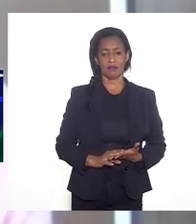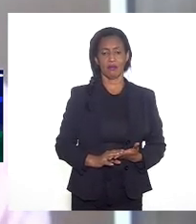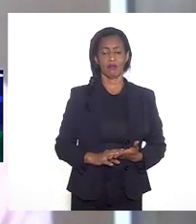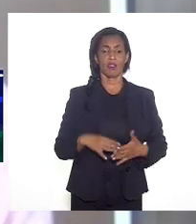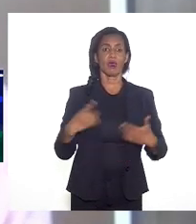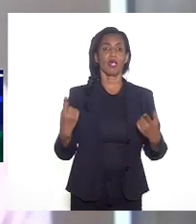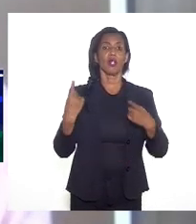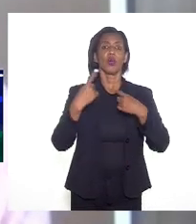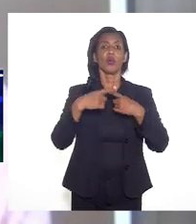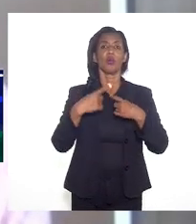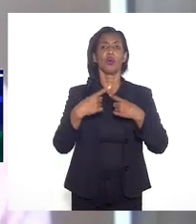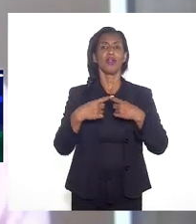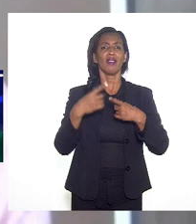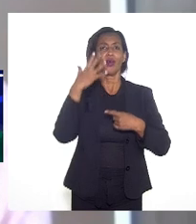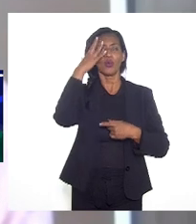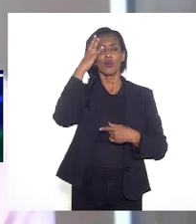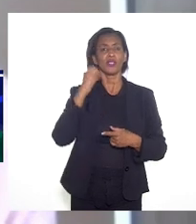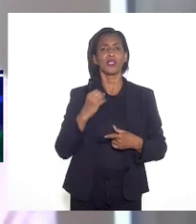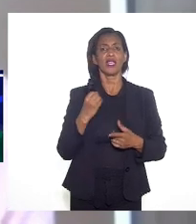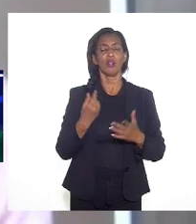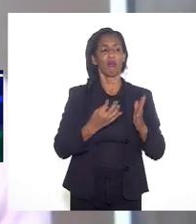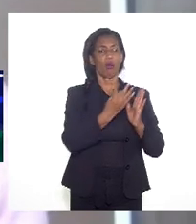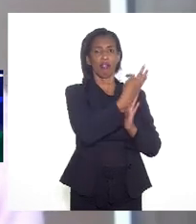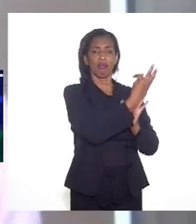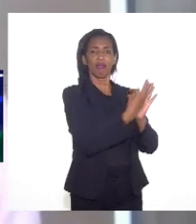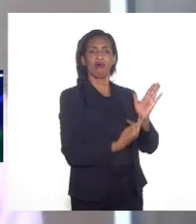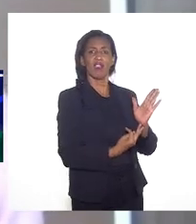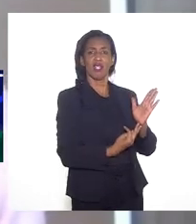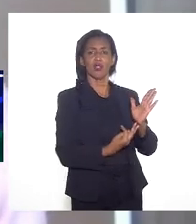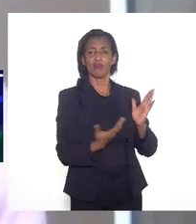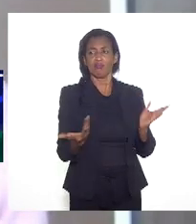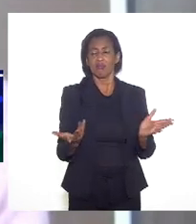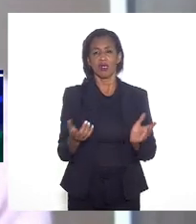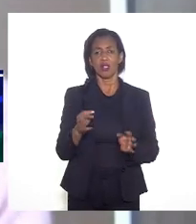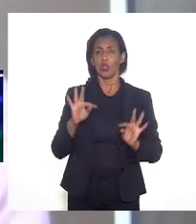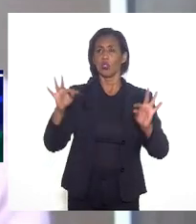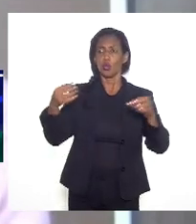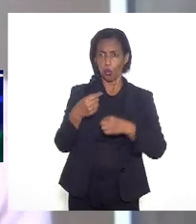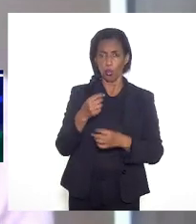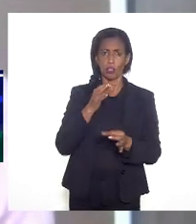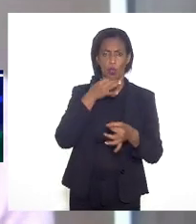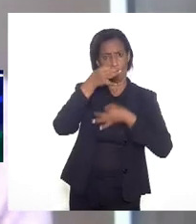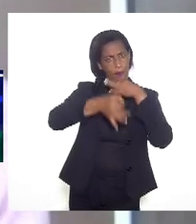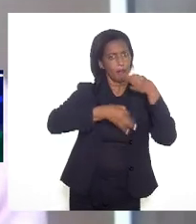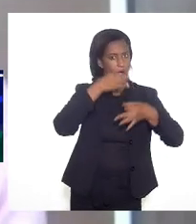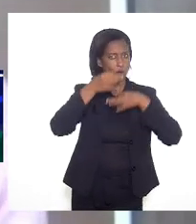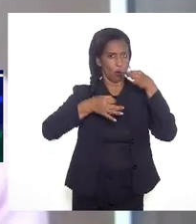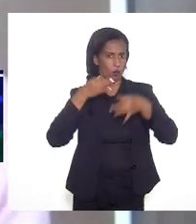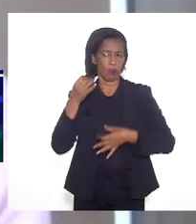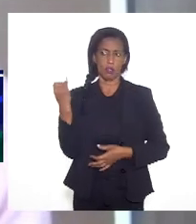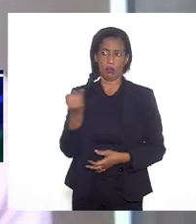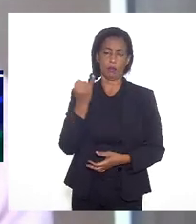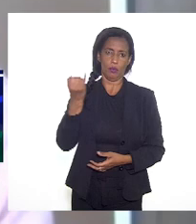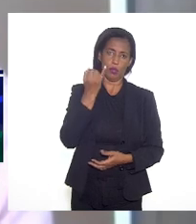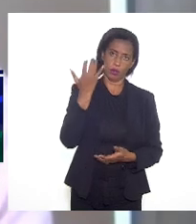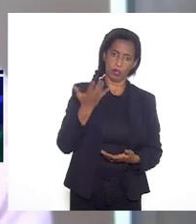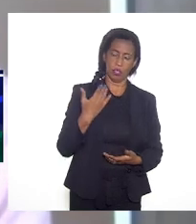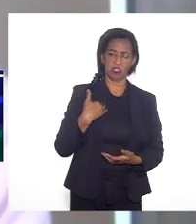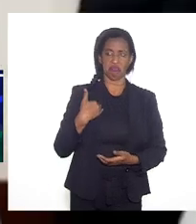porque aí a gente não sabe como ficou o desenho. Aqui, todas as colocações são pertinentes. Eu não vejo,